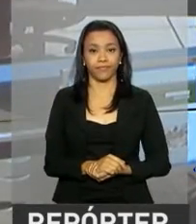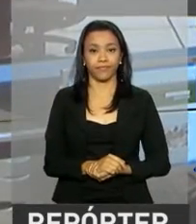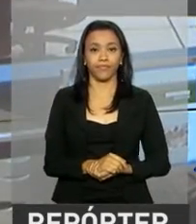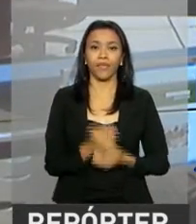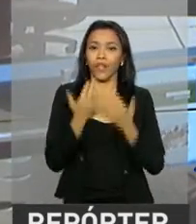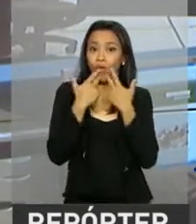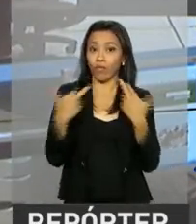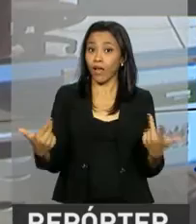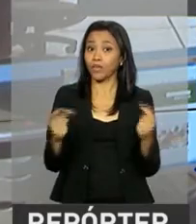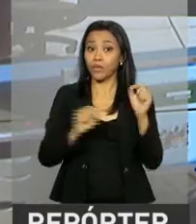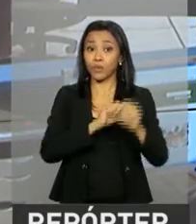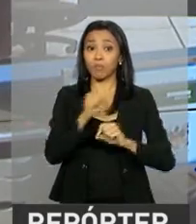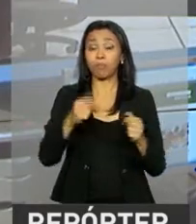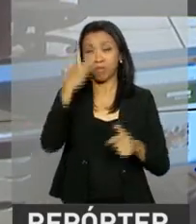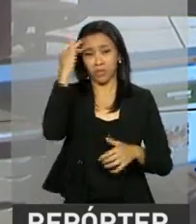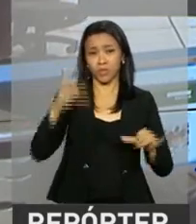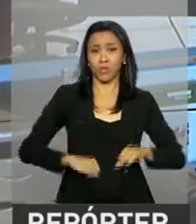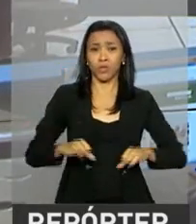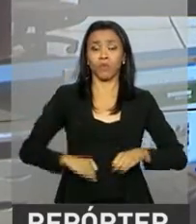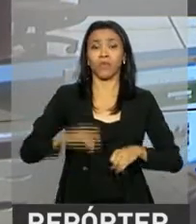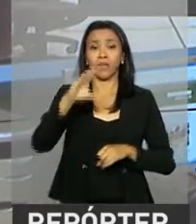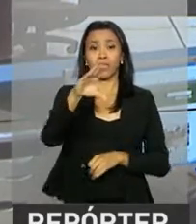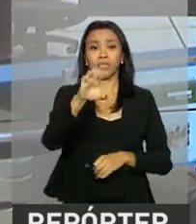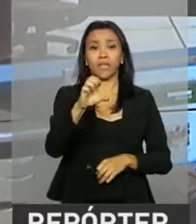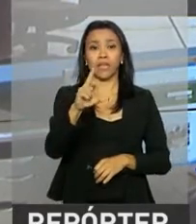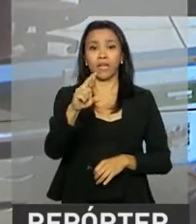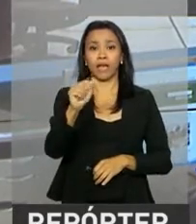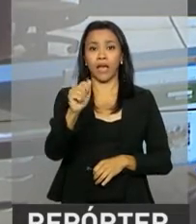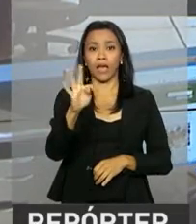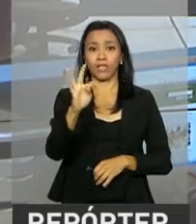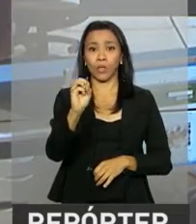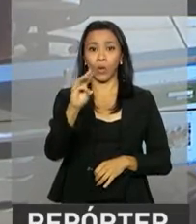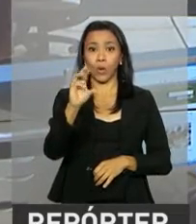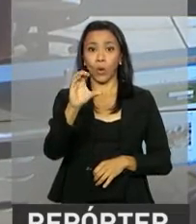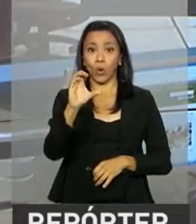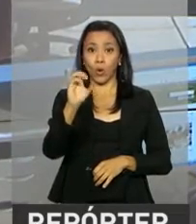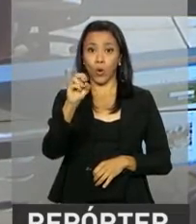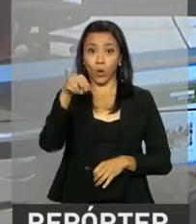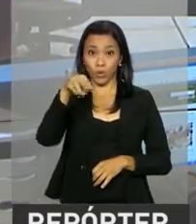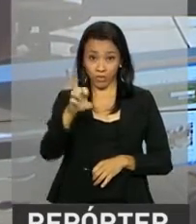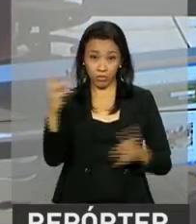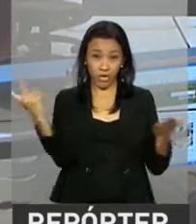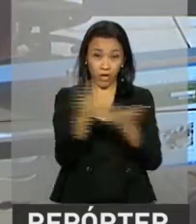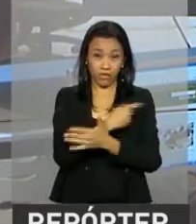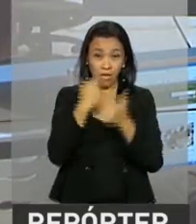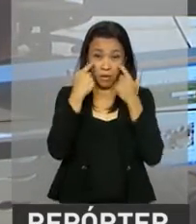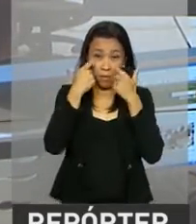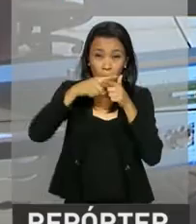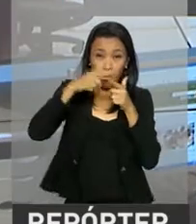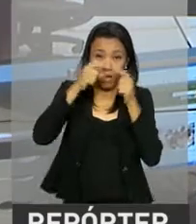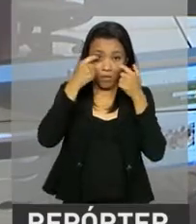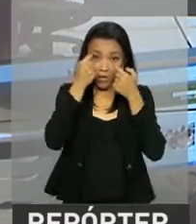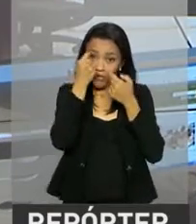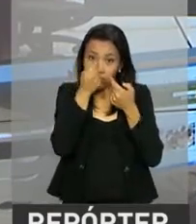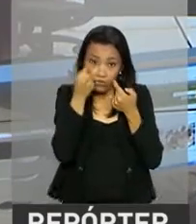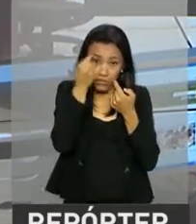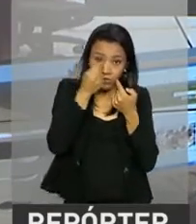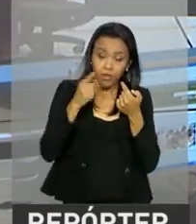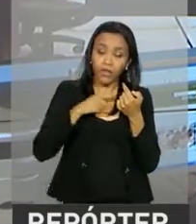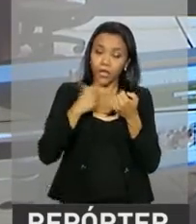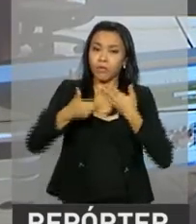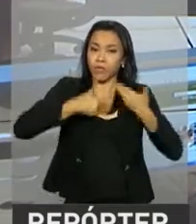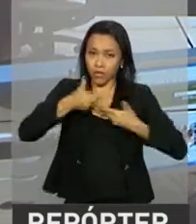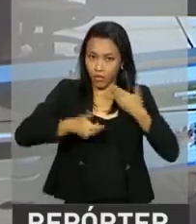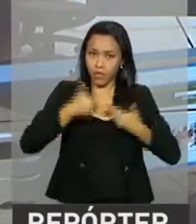Novidade agora para pessoas que sofrem com ceratocone, doença que pode causar deformidade da córnea. Elas terão tratamento no SUS com uma